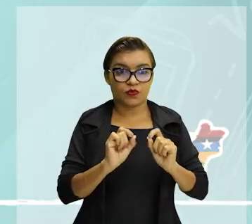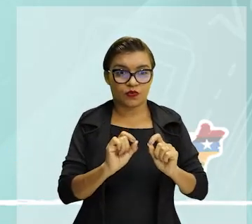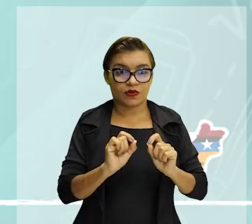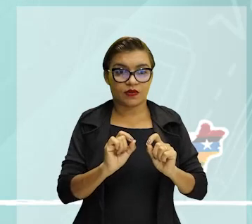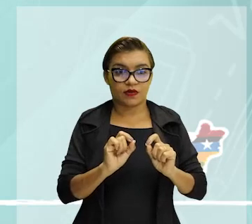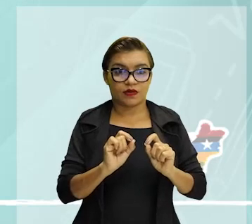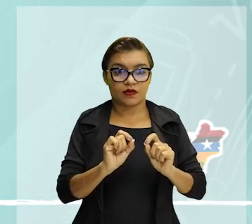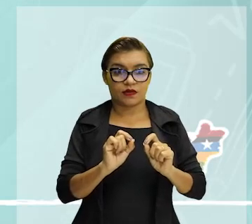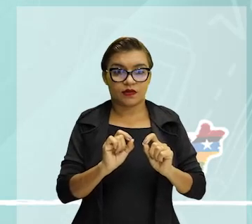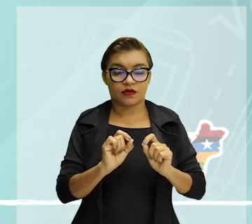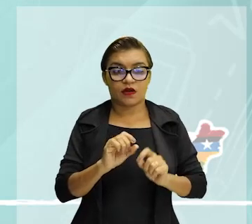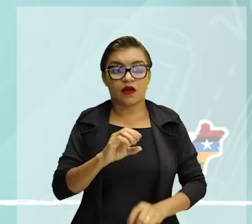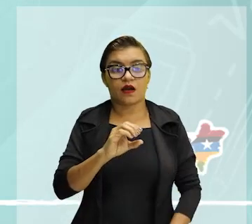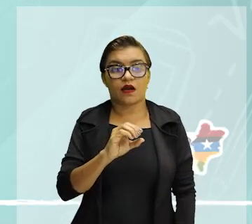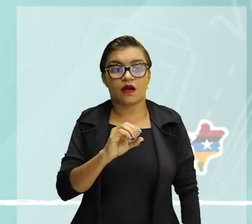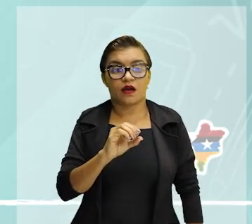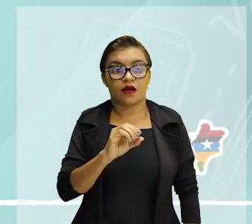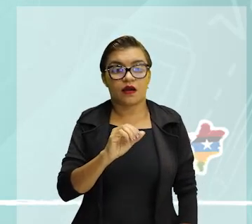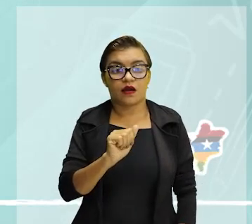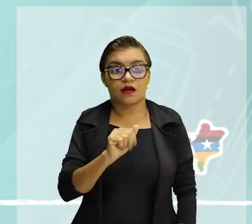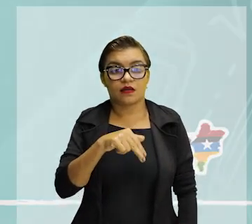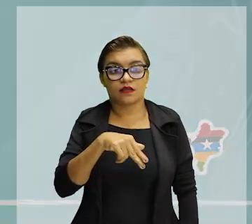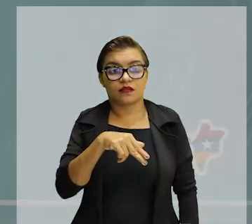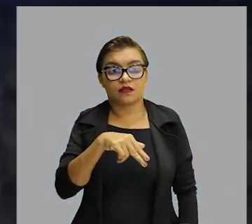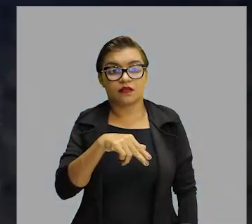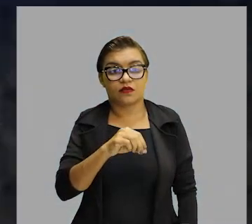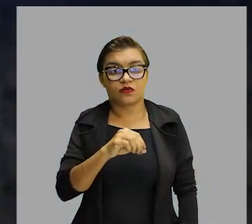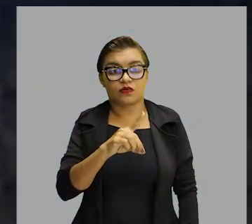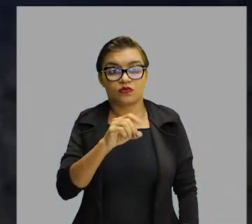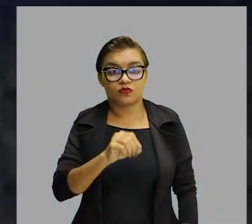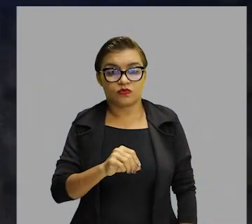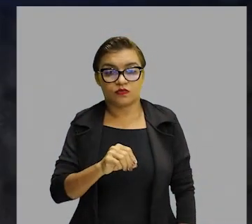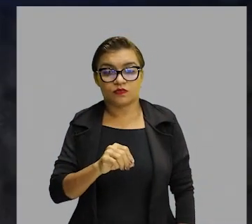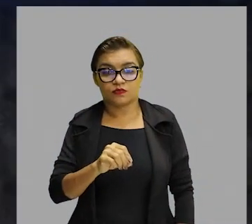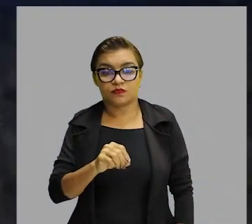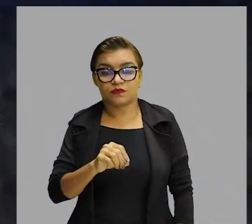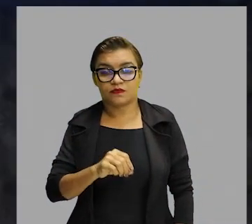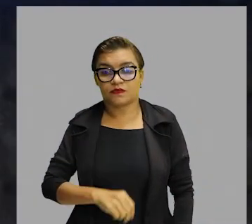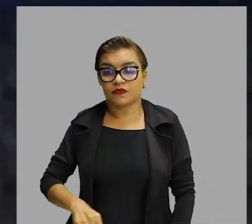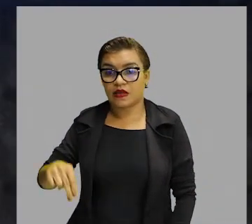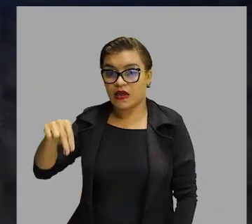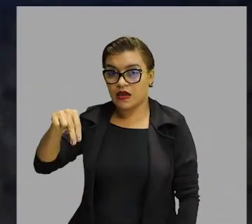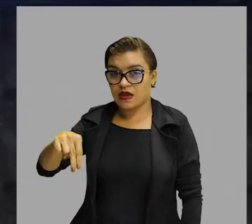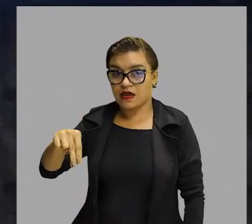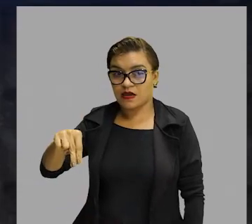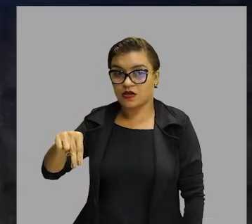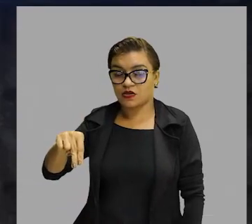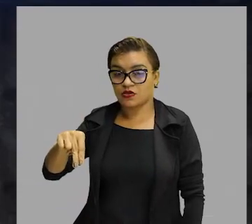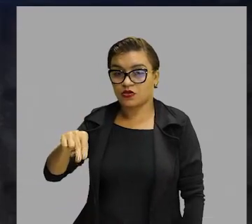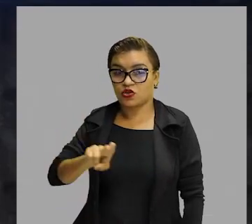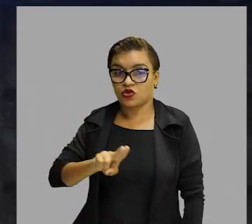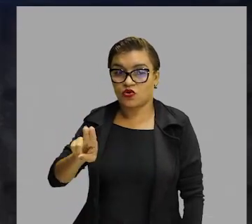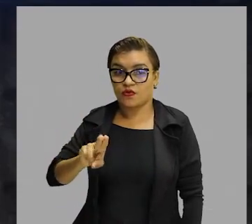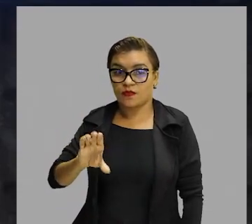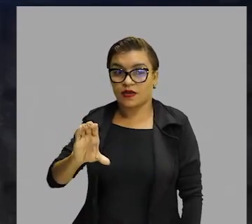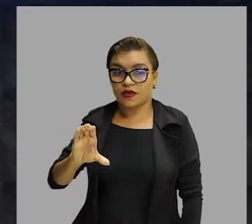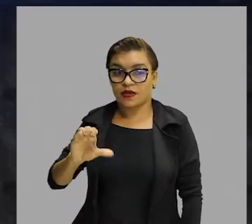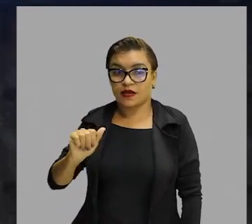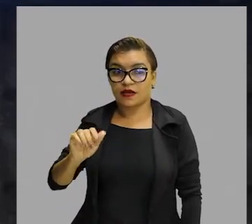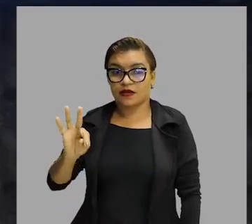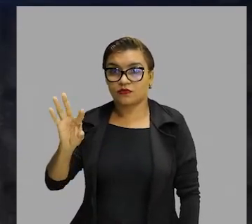N é chamado de cátodo, né? Anodo e cátodo, ânodo e cátodo. Então nós temos